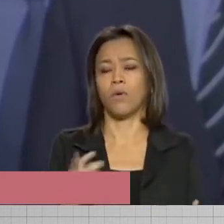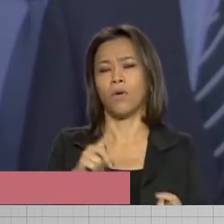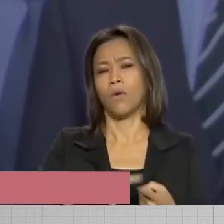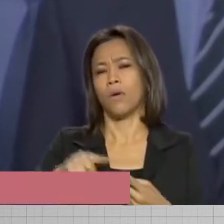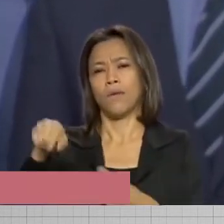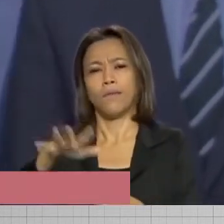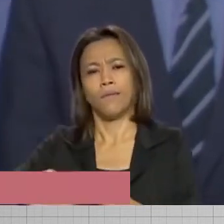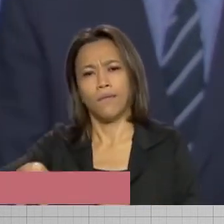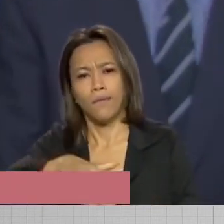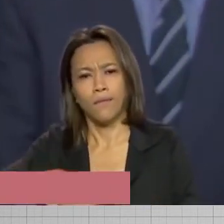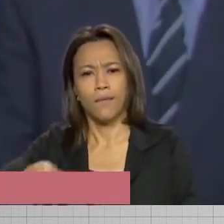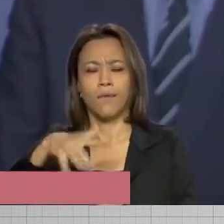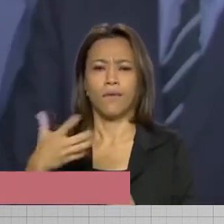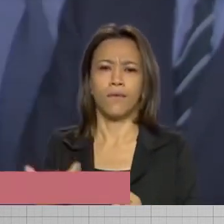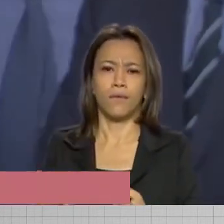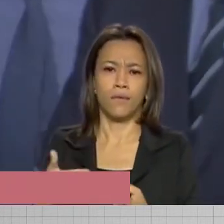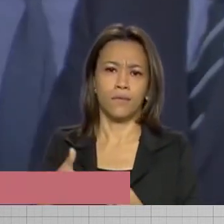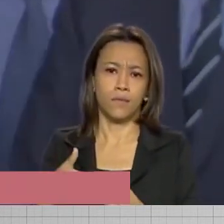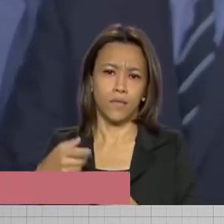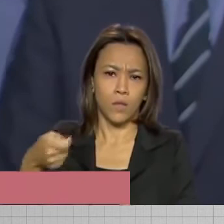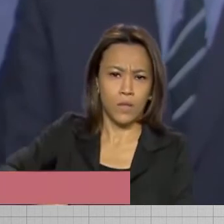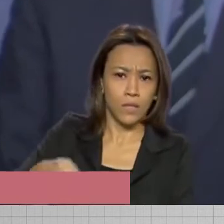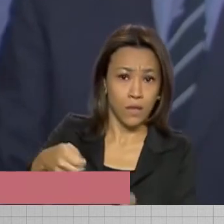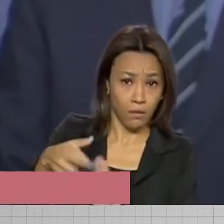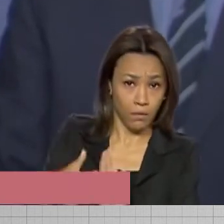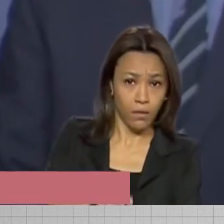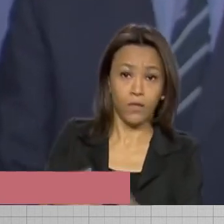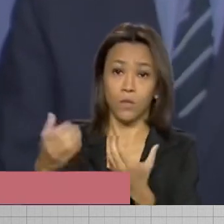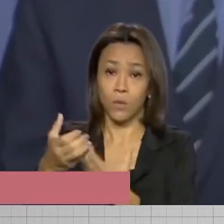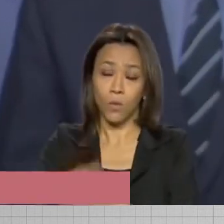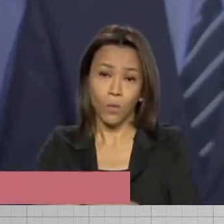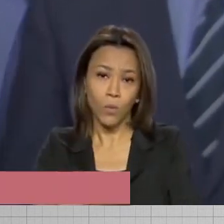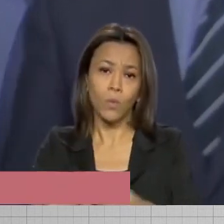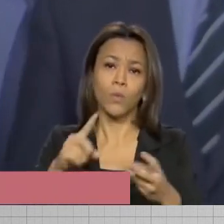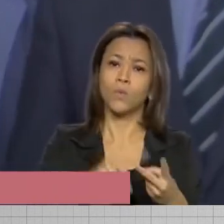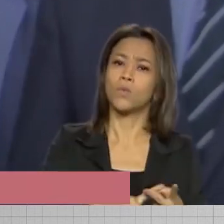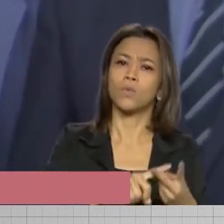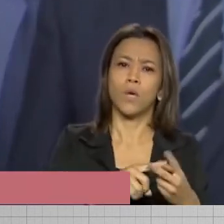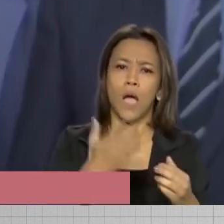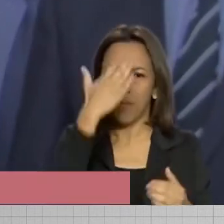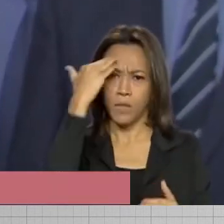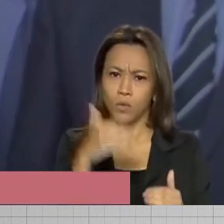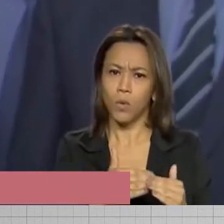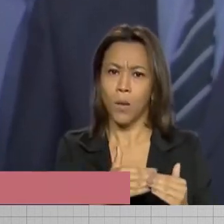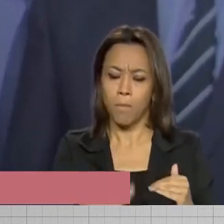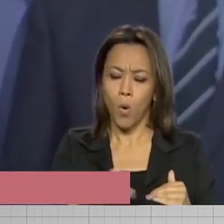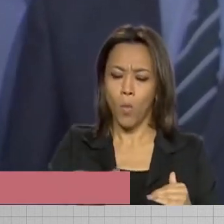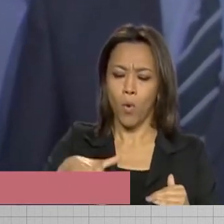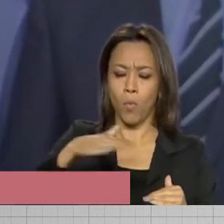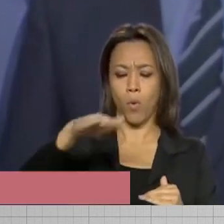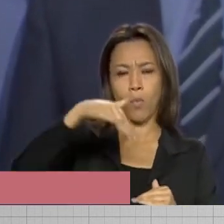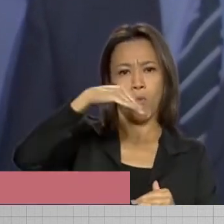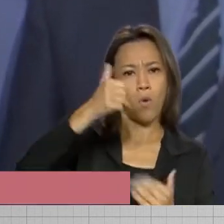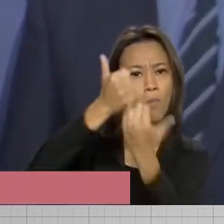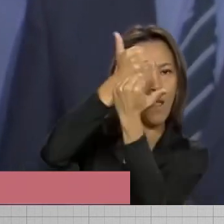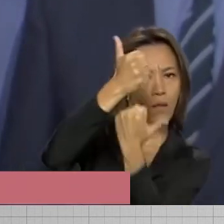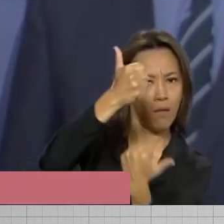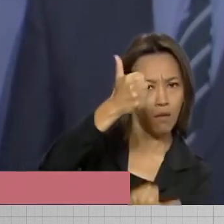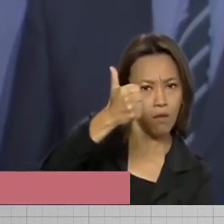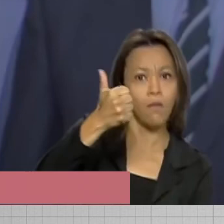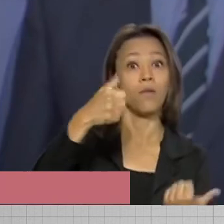meritocracia, com concursos exigentes, promoção por mérito. Então é importante porque nós estamos não só